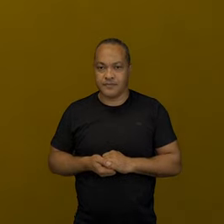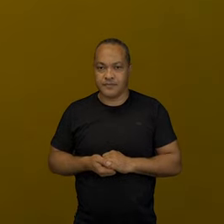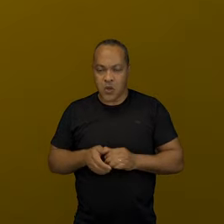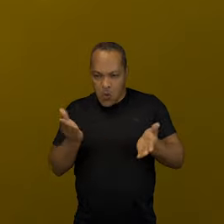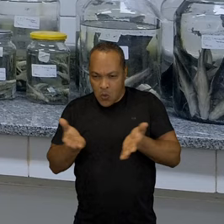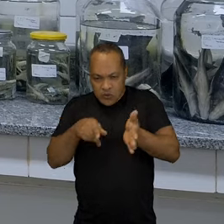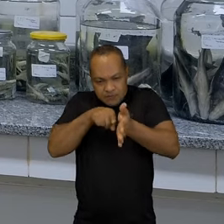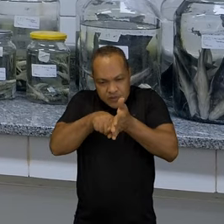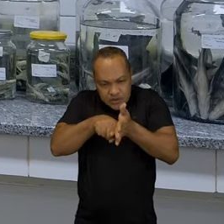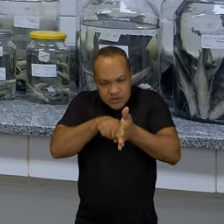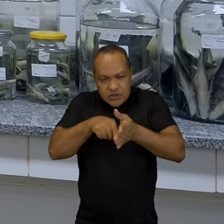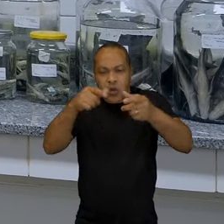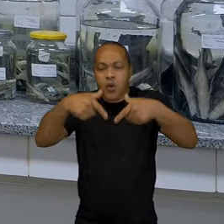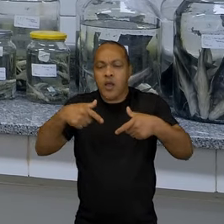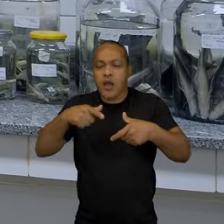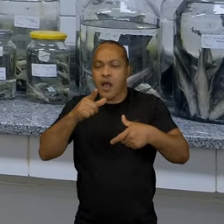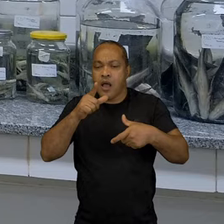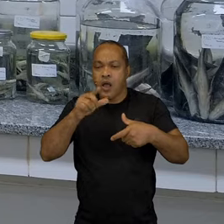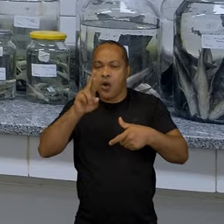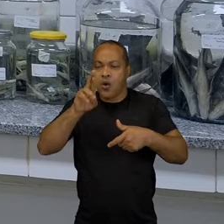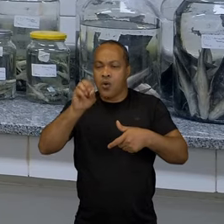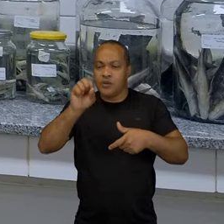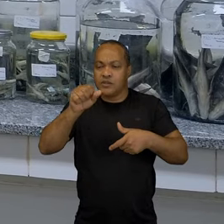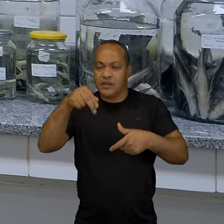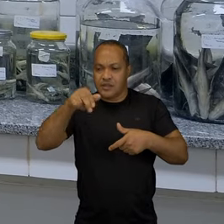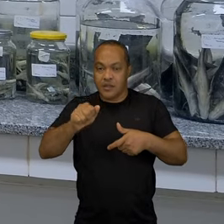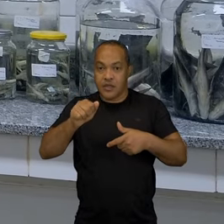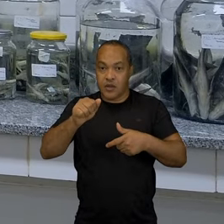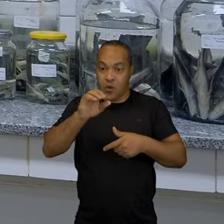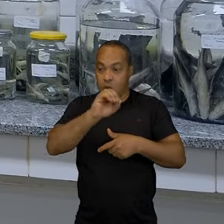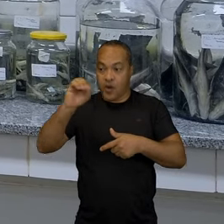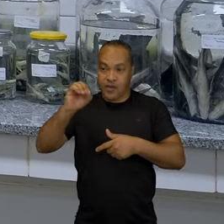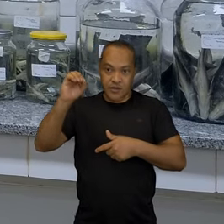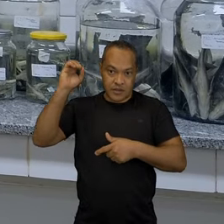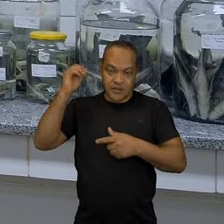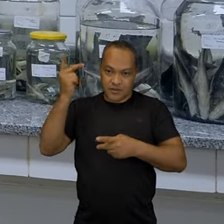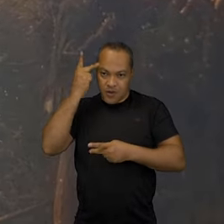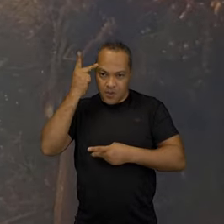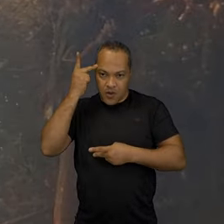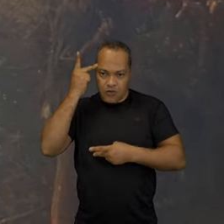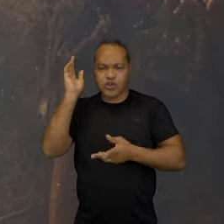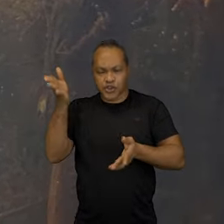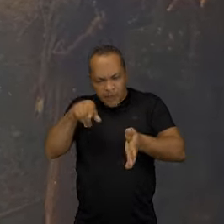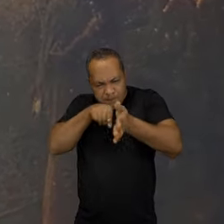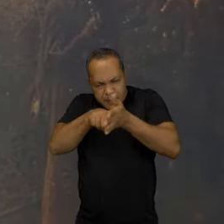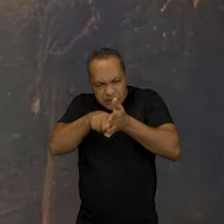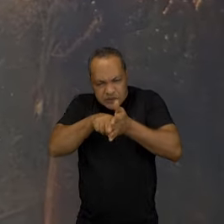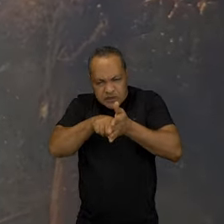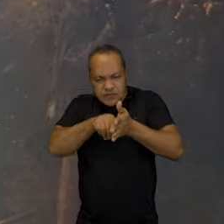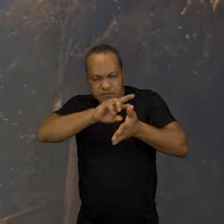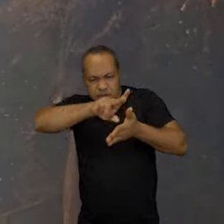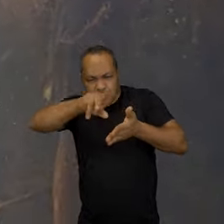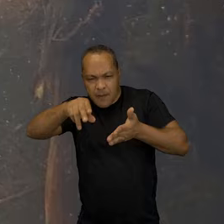Um estudo realizado no reservatório de Rosana, no oeste de São Paulo, monitorou a fauna de peixes